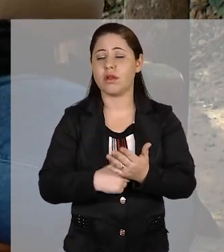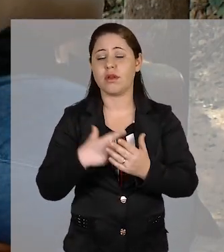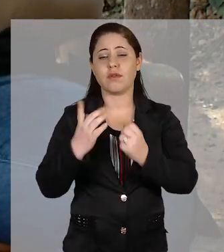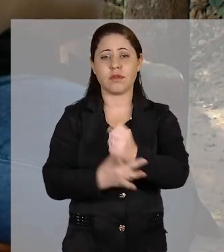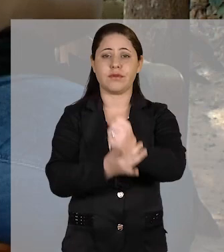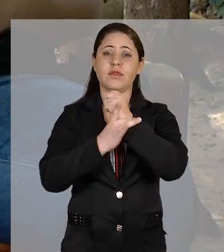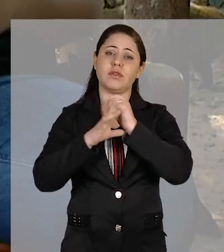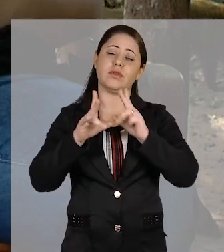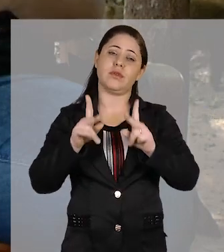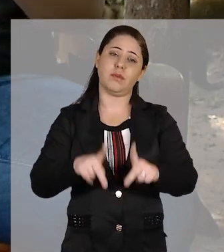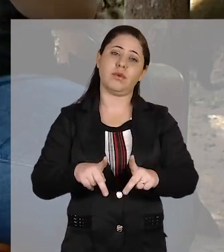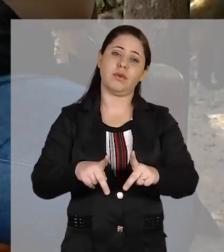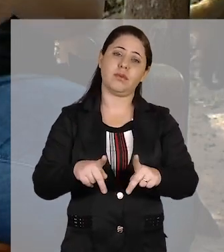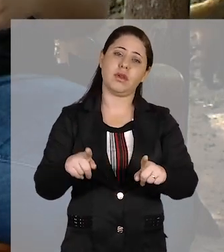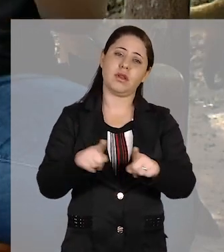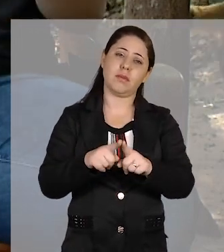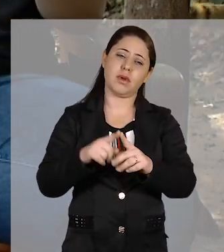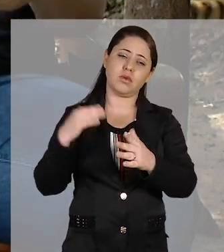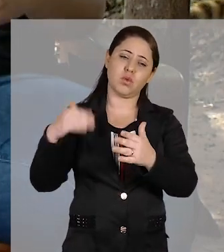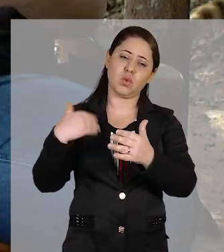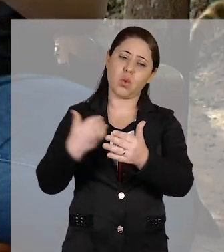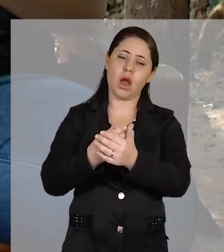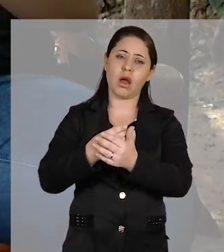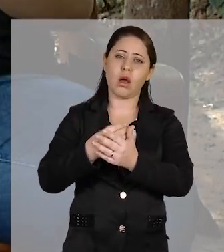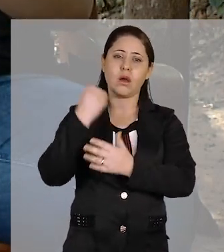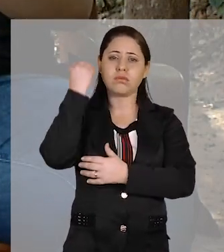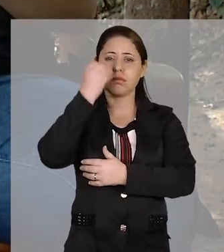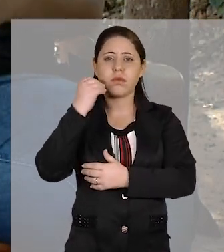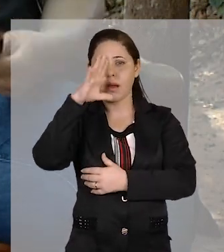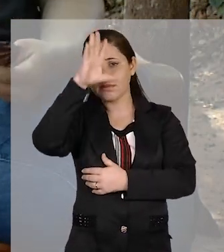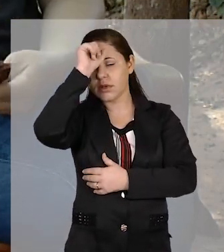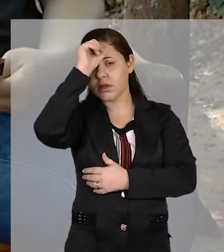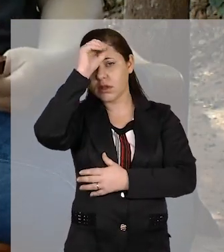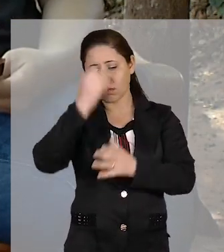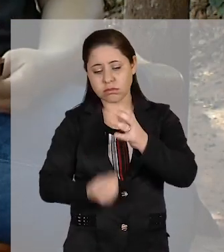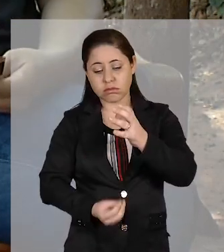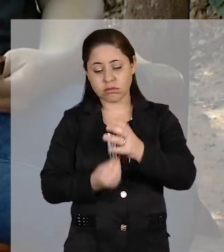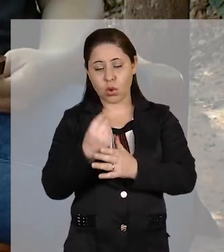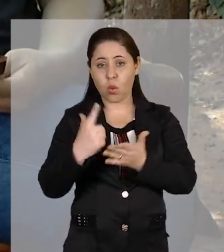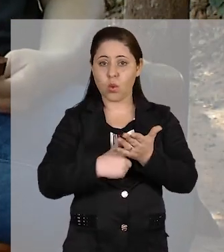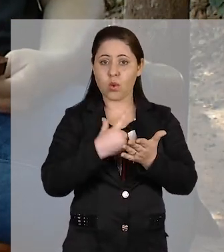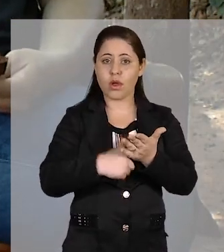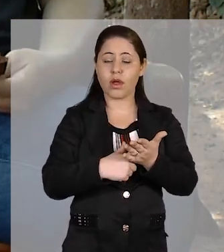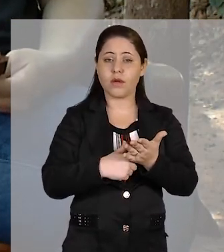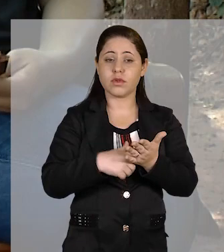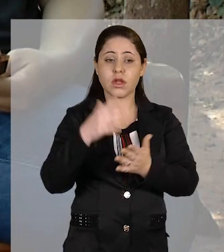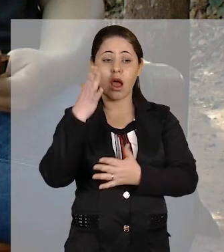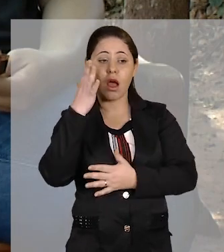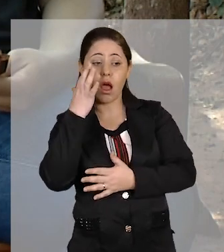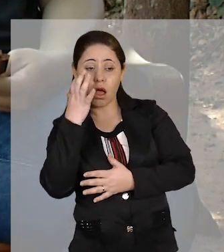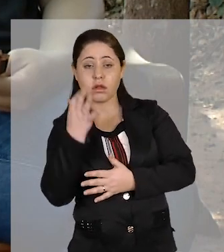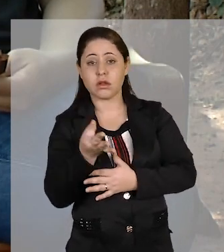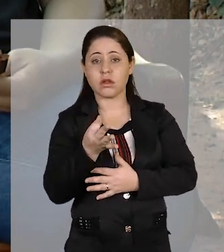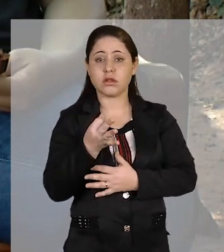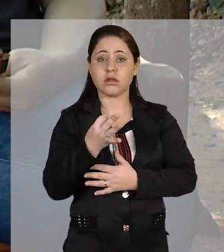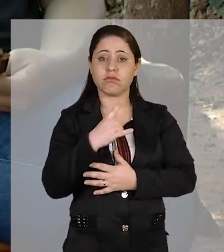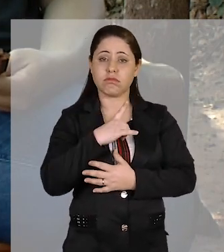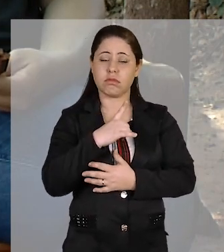na Defensoria Pública, né, e que através desse aprendizado muito colaborou para a produção desse livro, se te chamou a